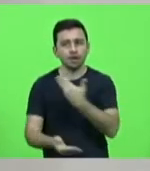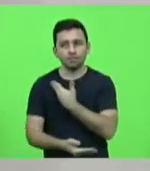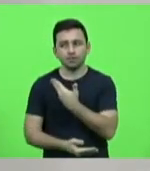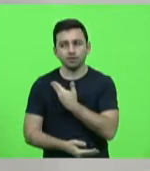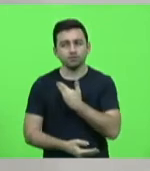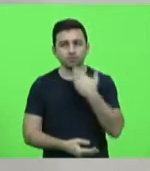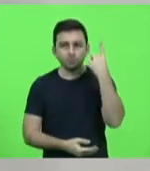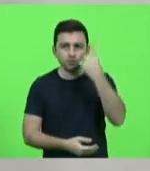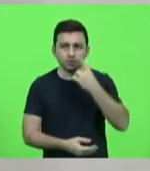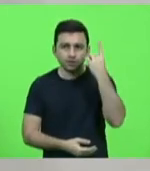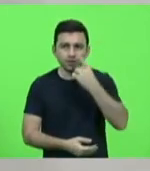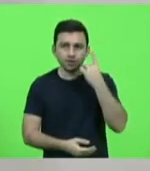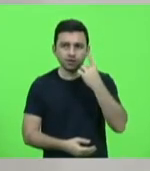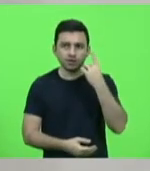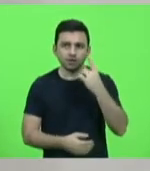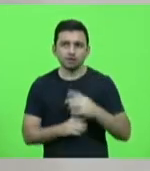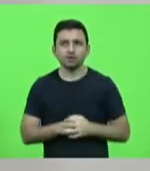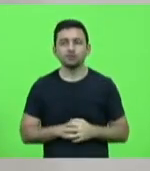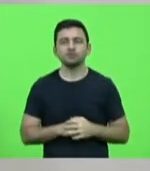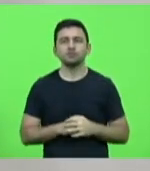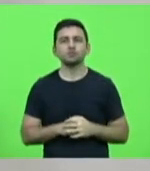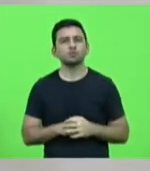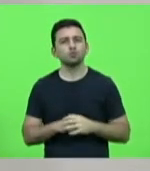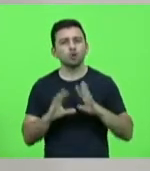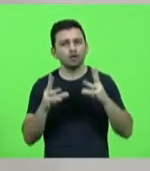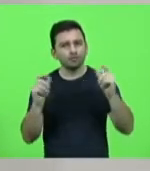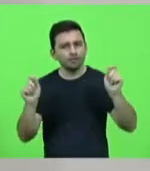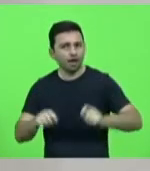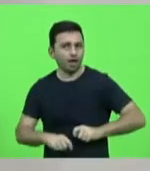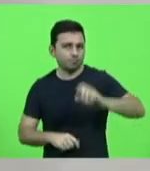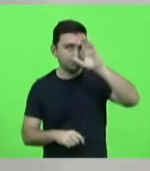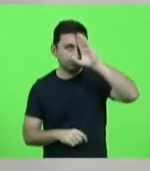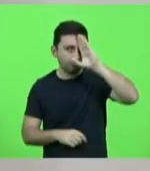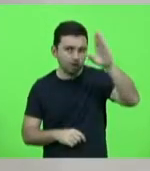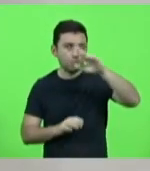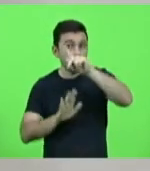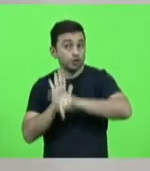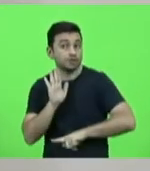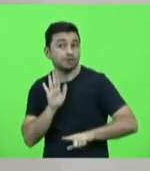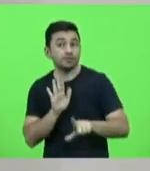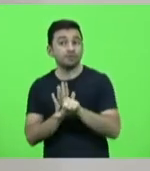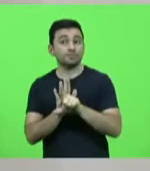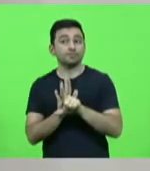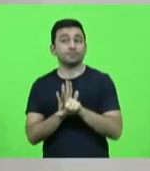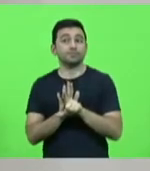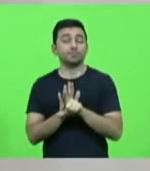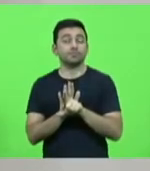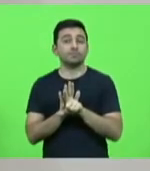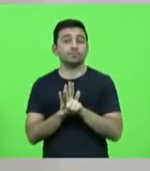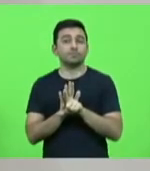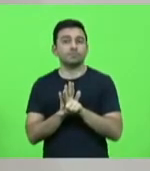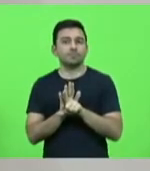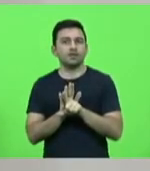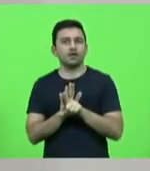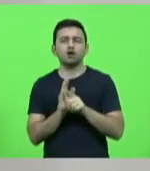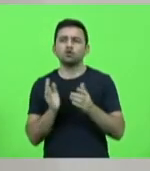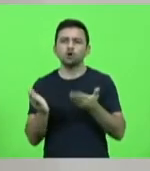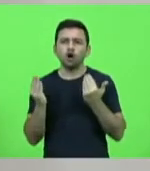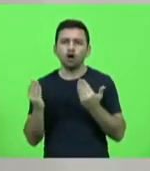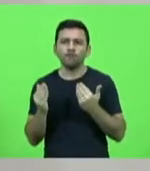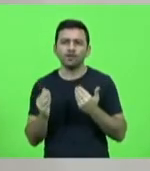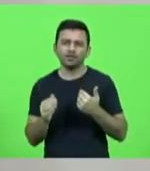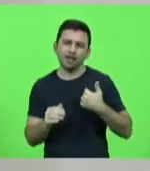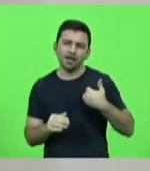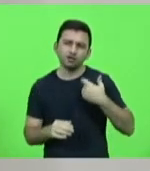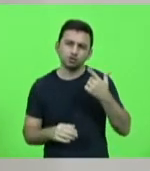deputados que nós possamos colocar como prioridade esse projeto de lei que bota adolescentes de 12 a